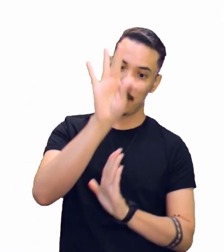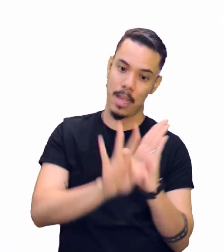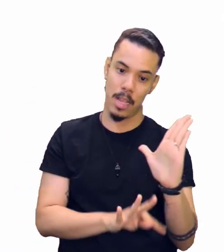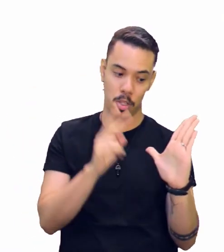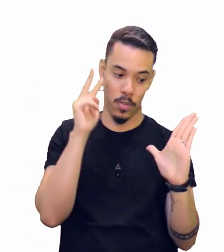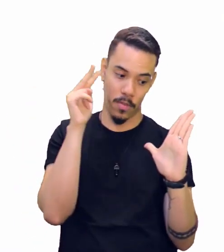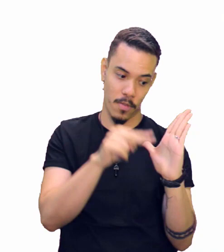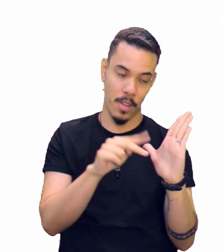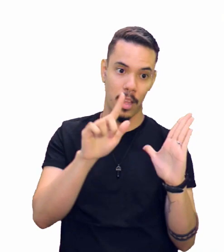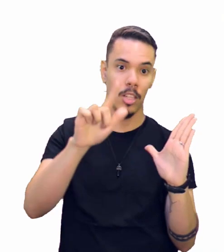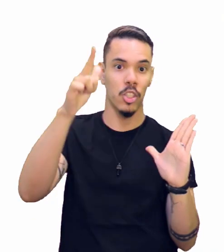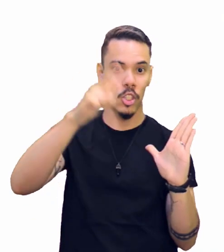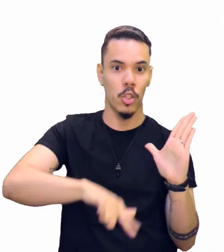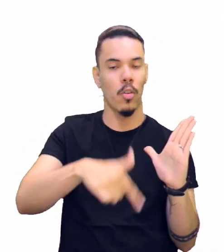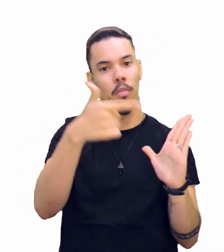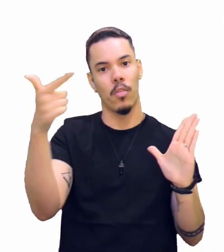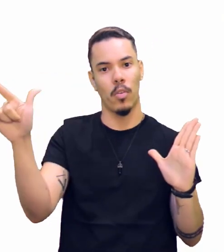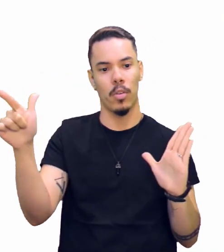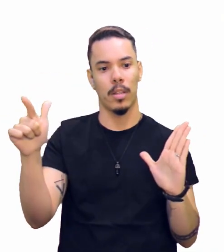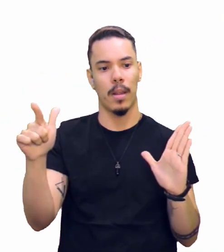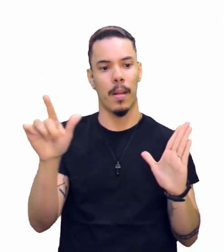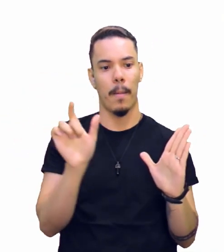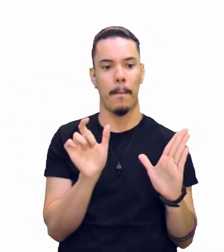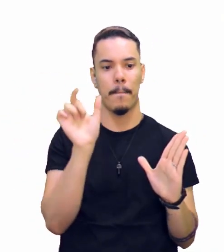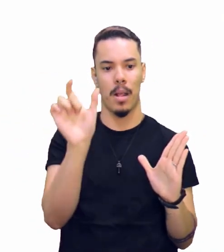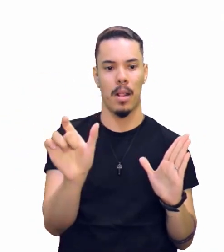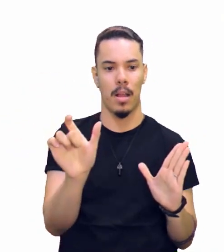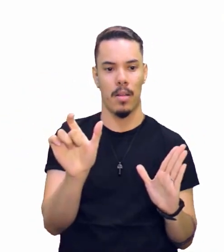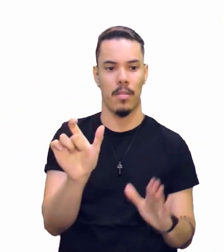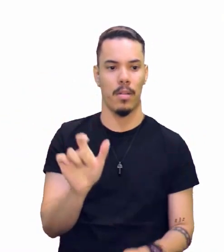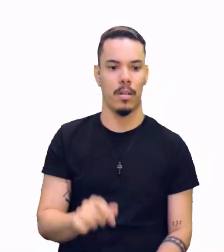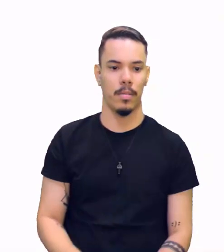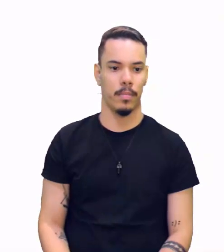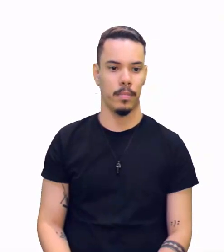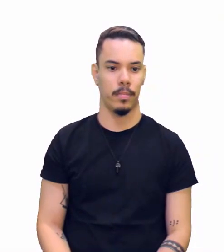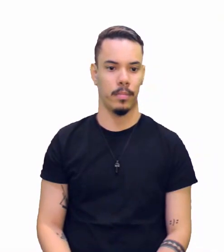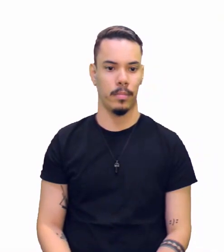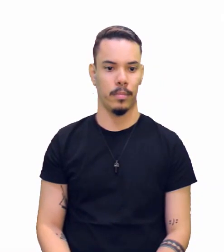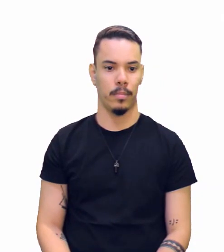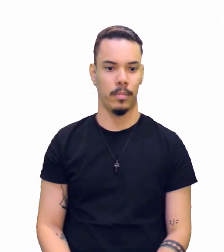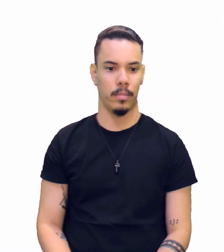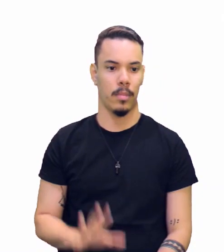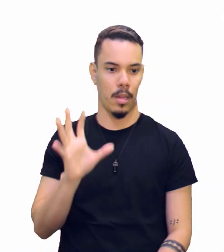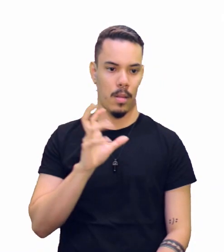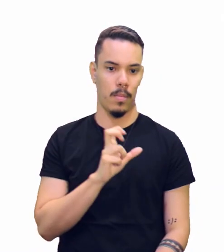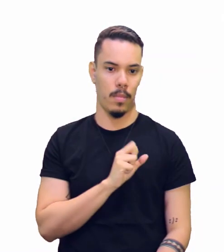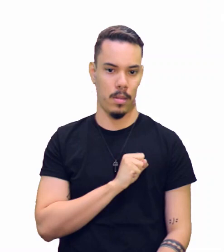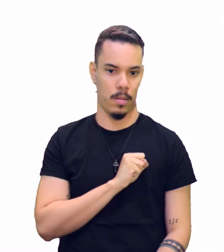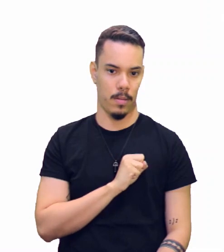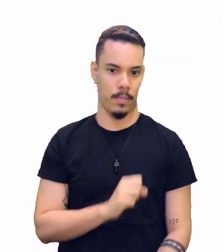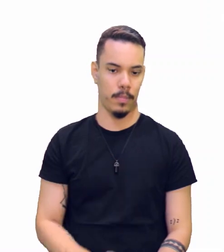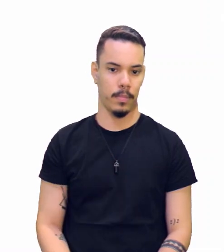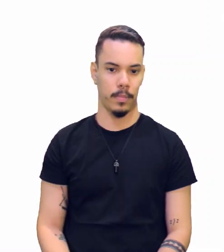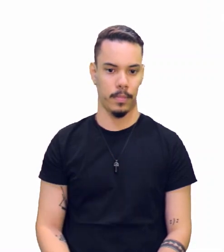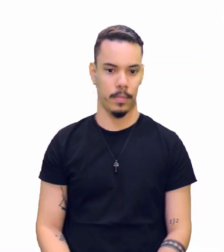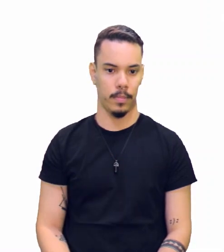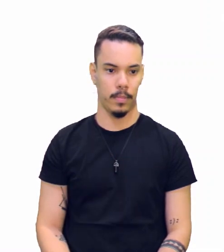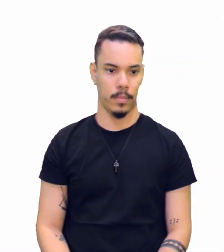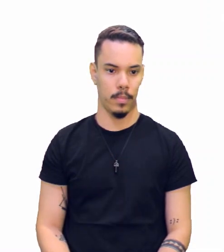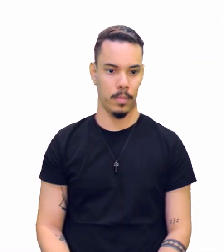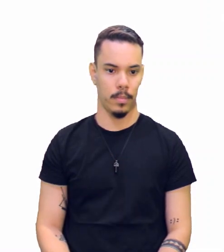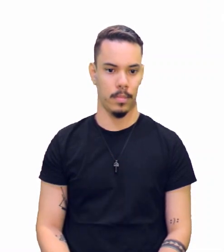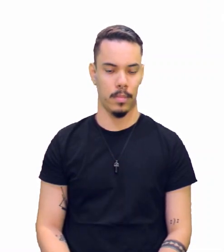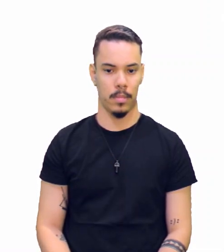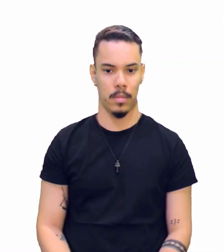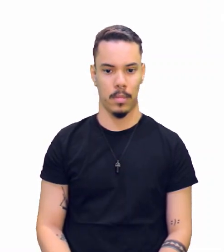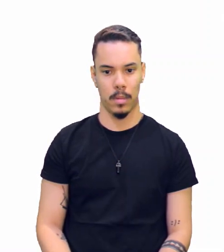outra outra vez a palavra love porque Love significa amar e aí você não tinha que ir na parte do